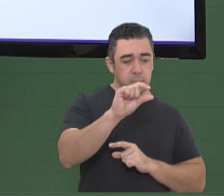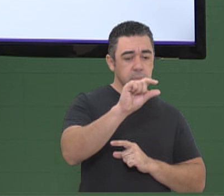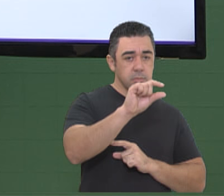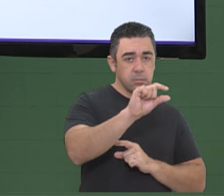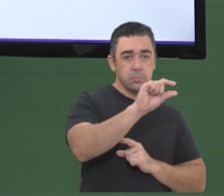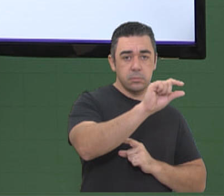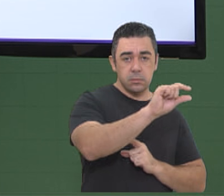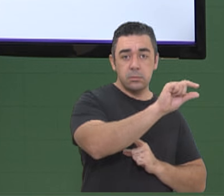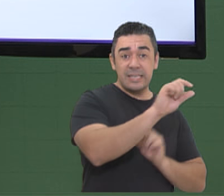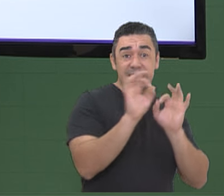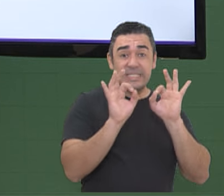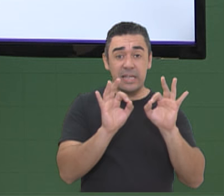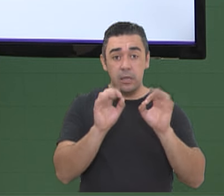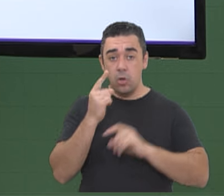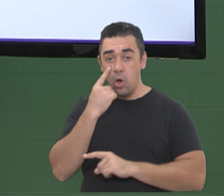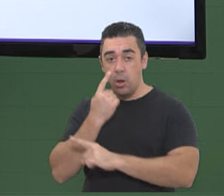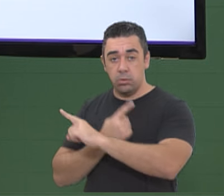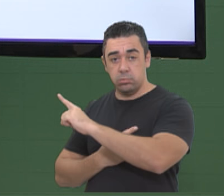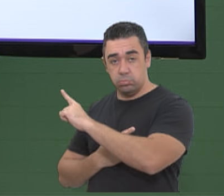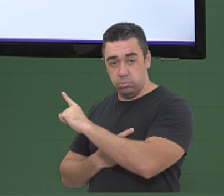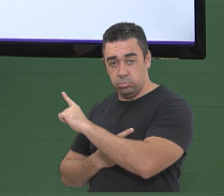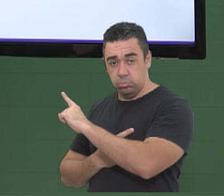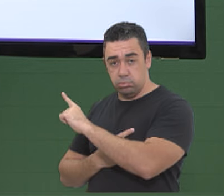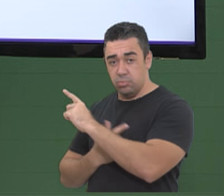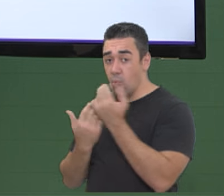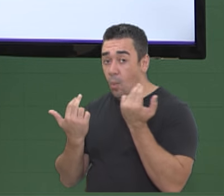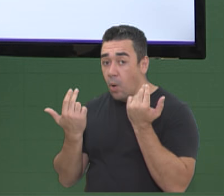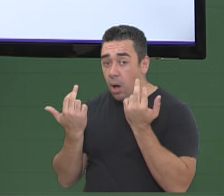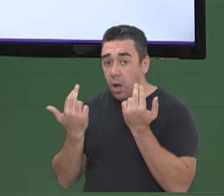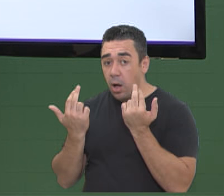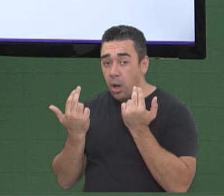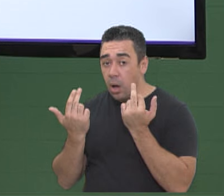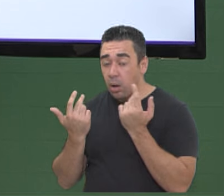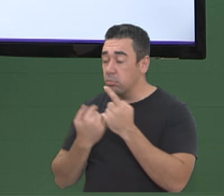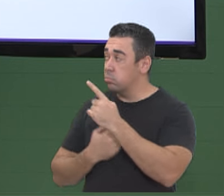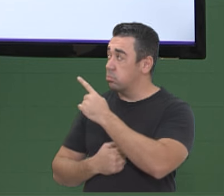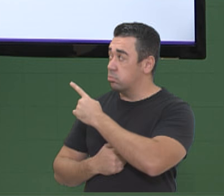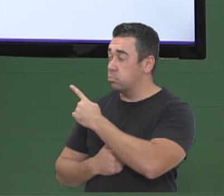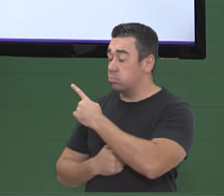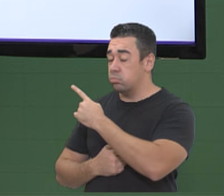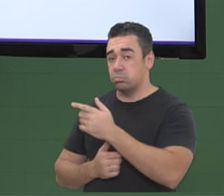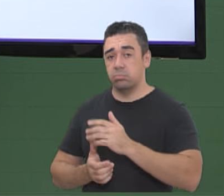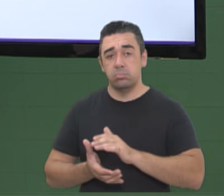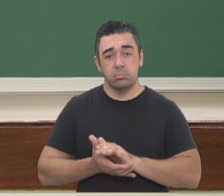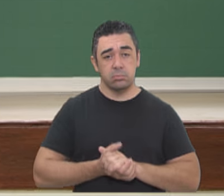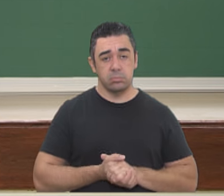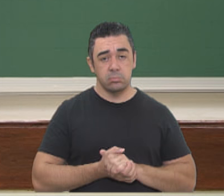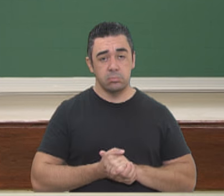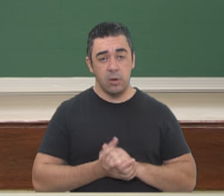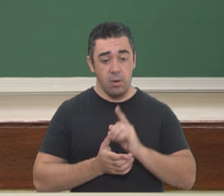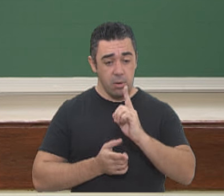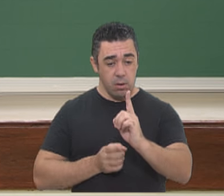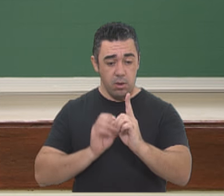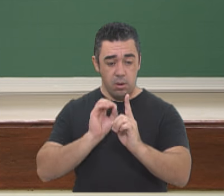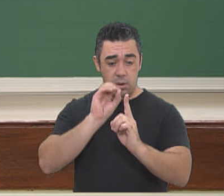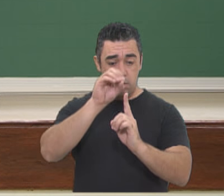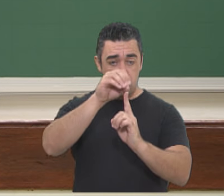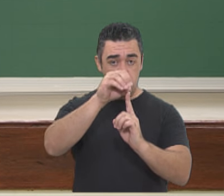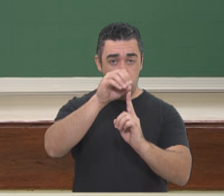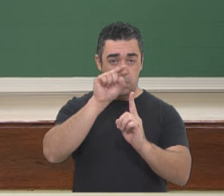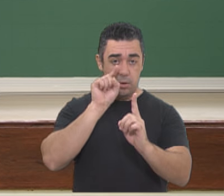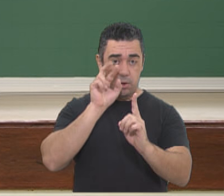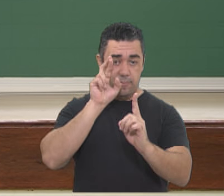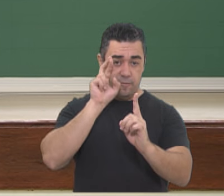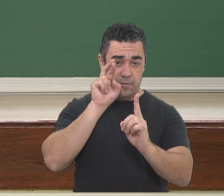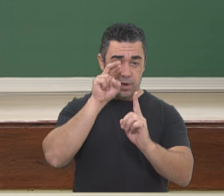o espaçamento entre eles precisa. A partir do referencial, números à